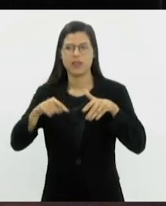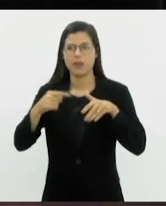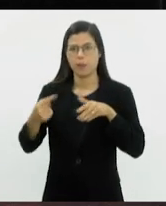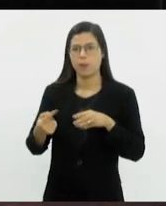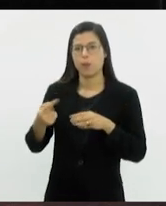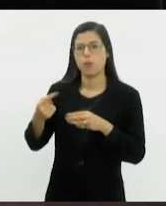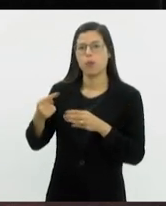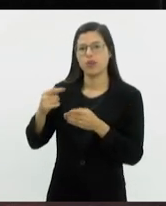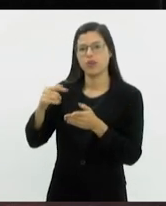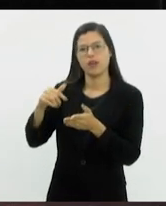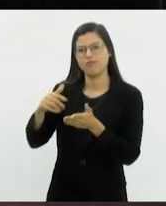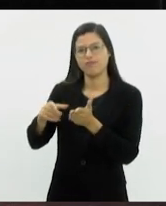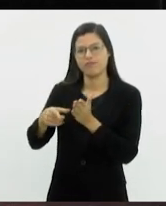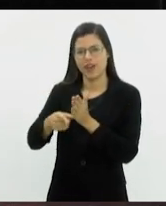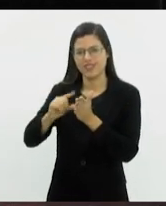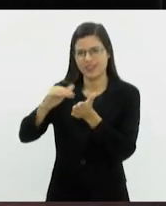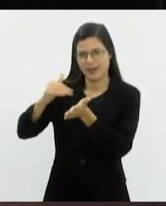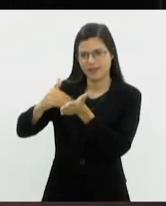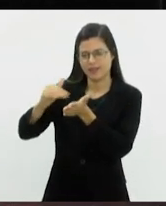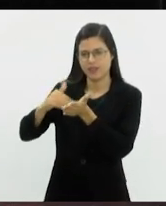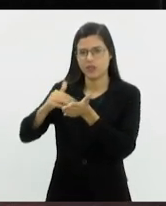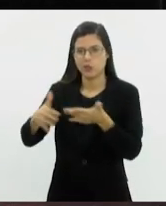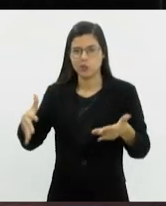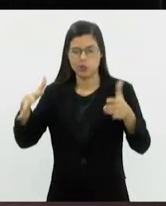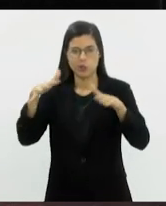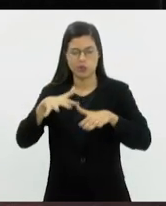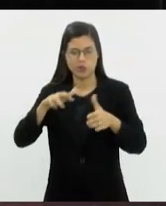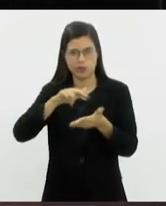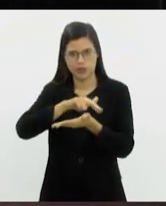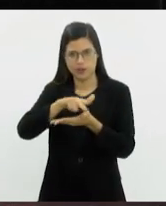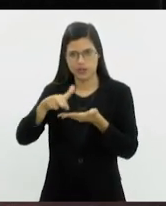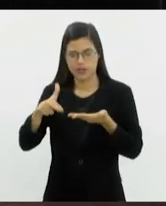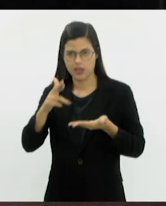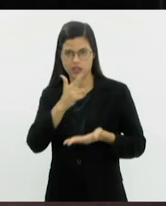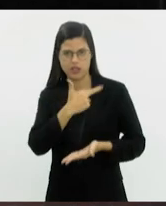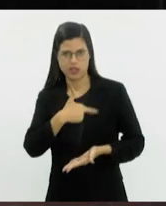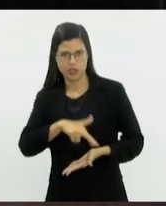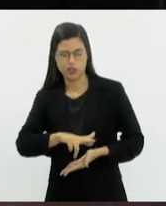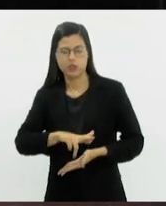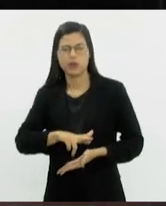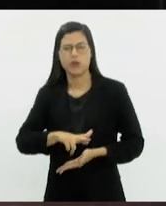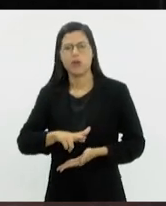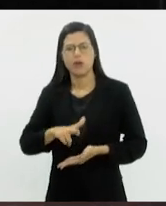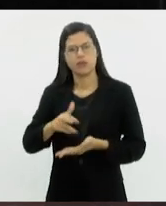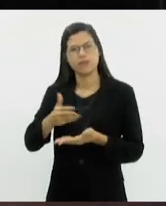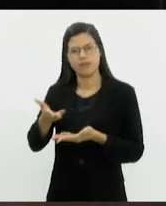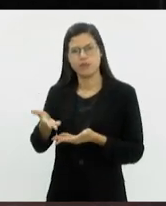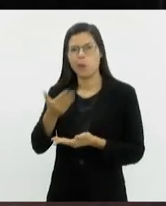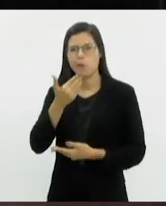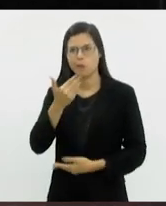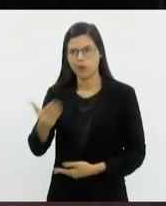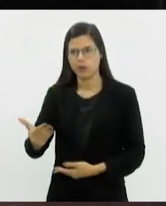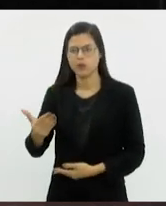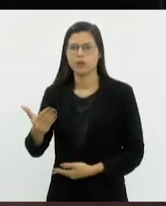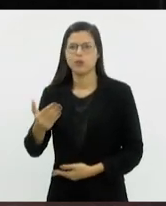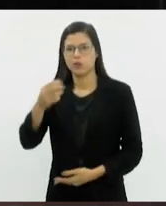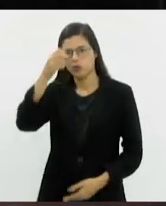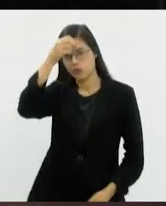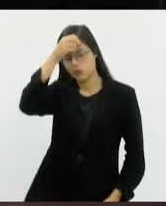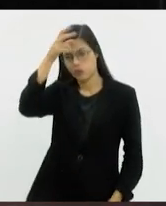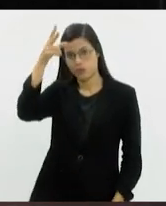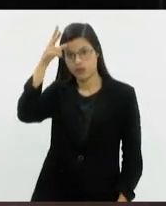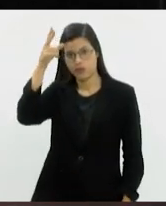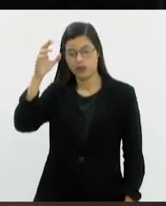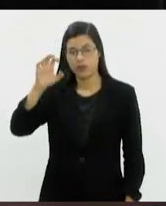Secretaria Municipal de Inclusão e Diversidade Religiosa, atendendo a um pedido e ao convite do prefeito Eduardo Paes.